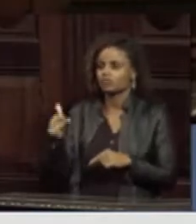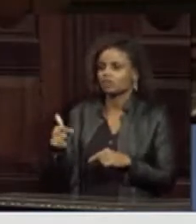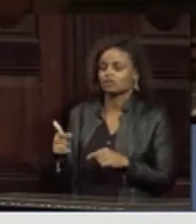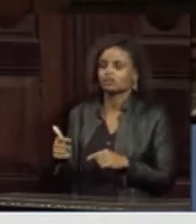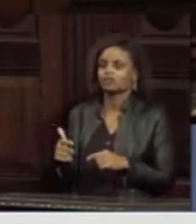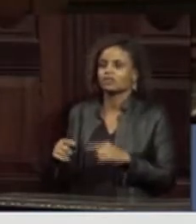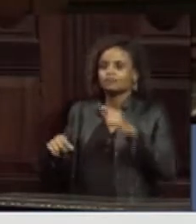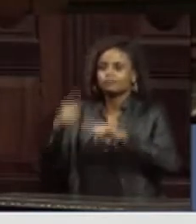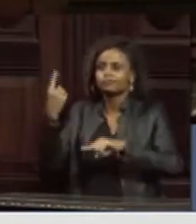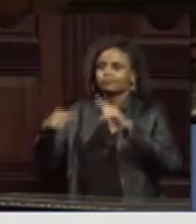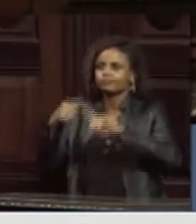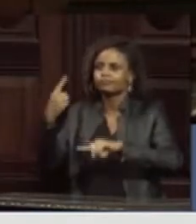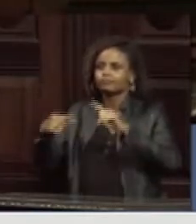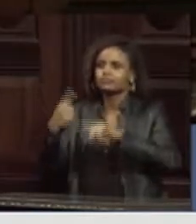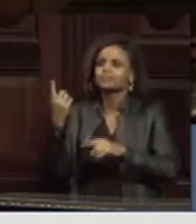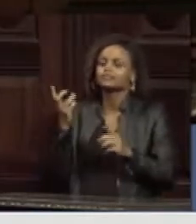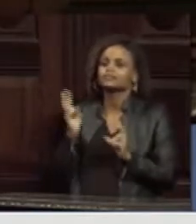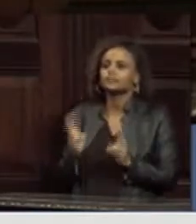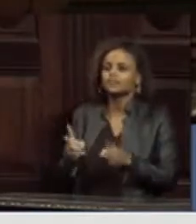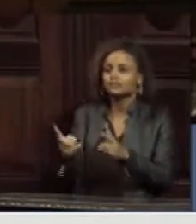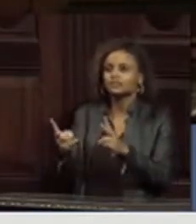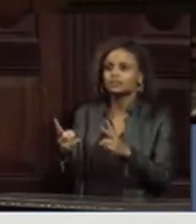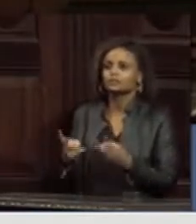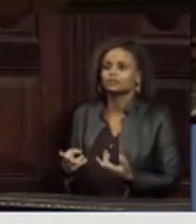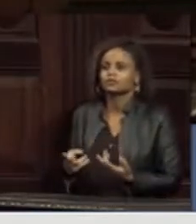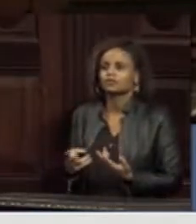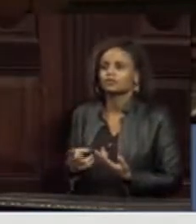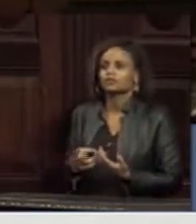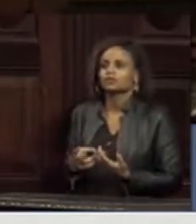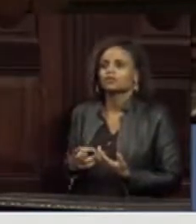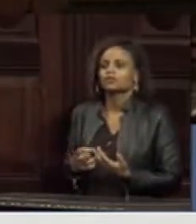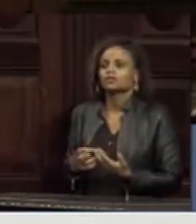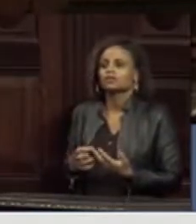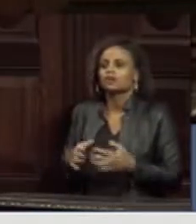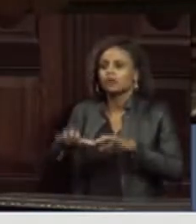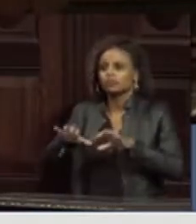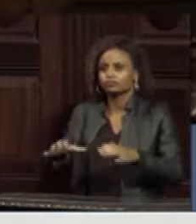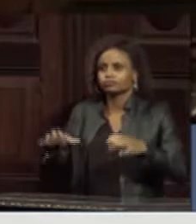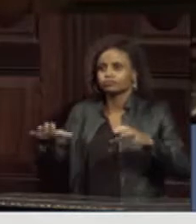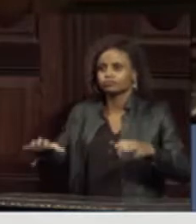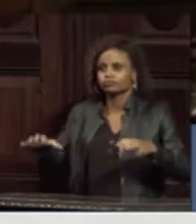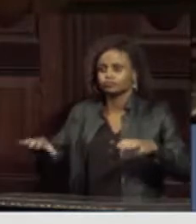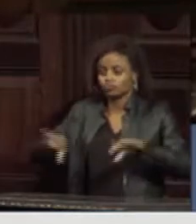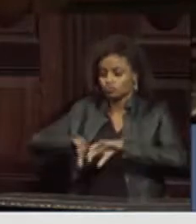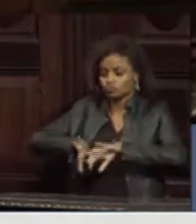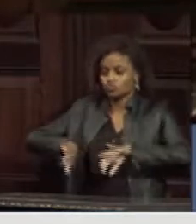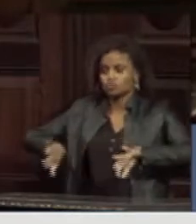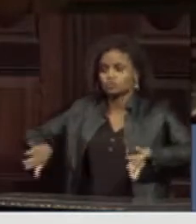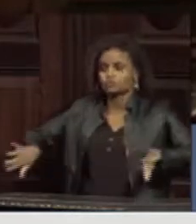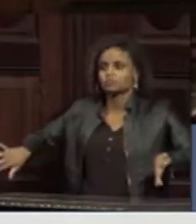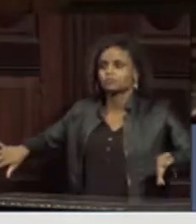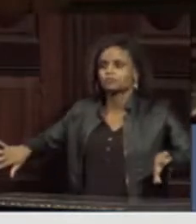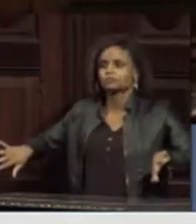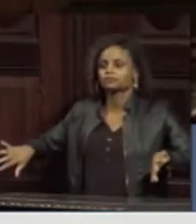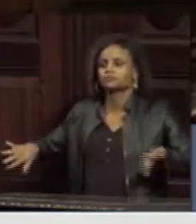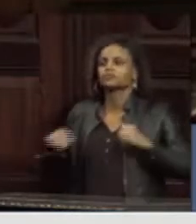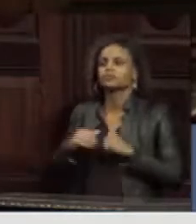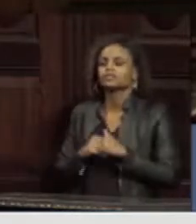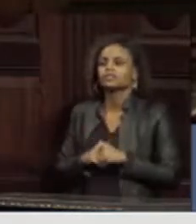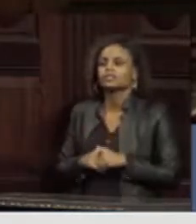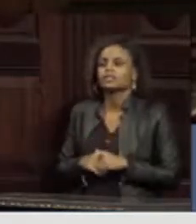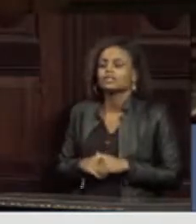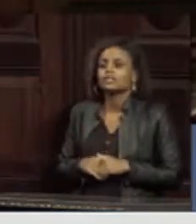ponto que desune, afastando cada vez mais a possibilidade de se